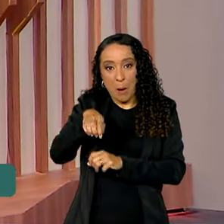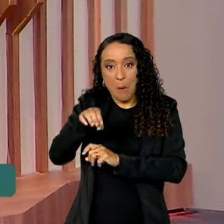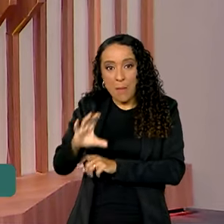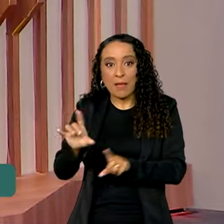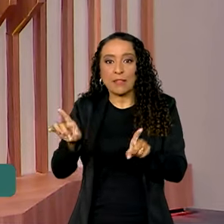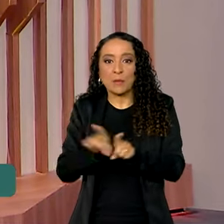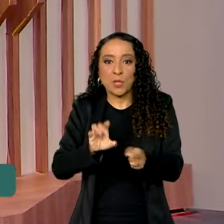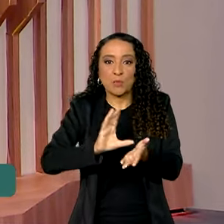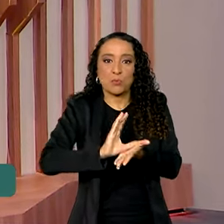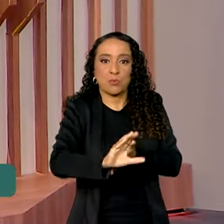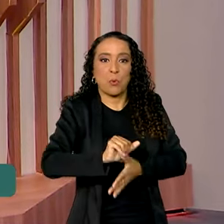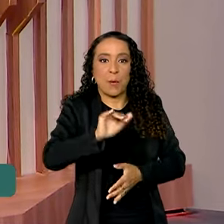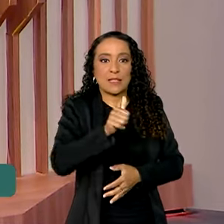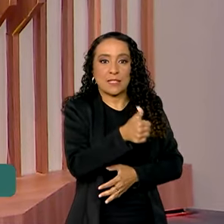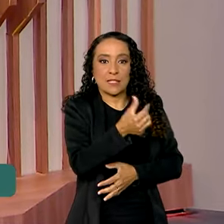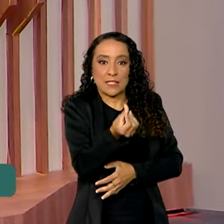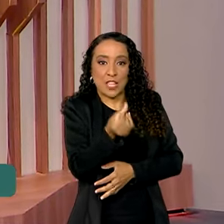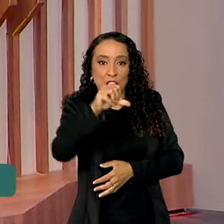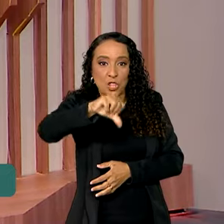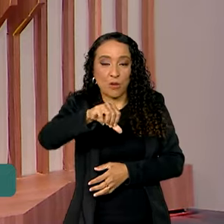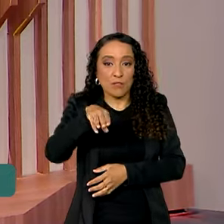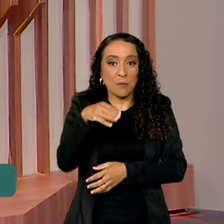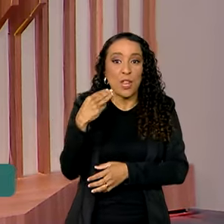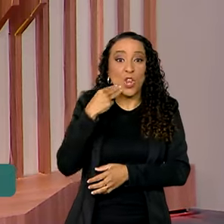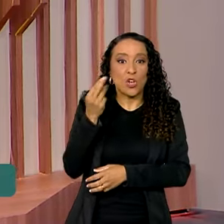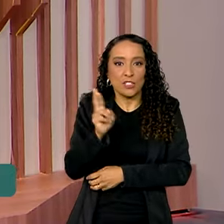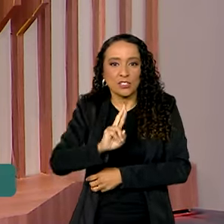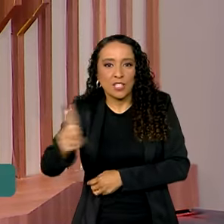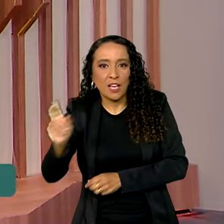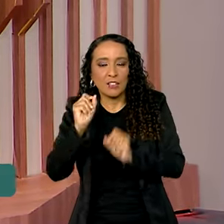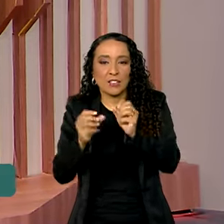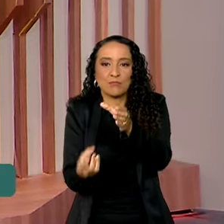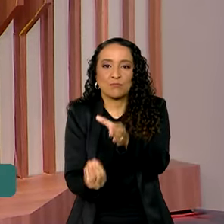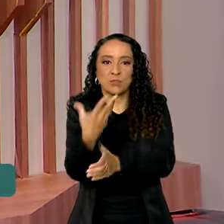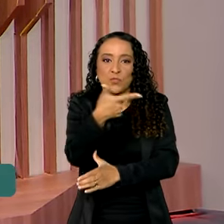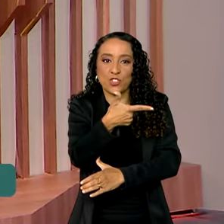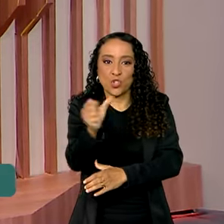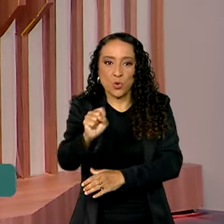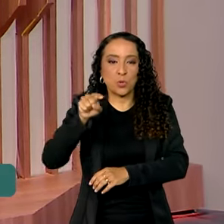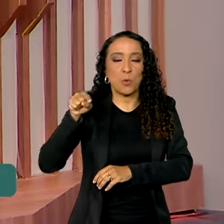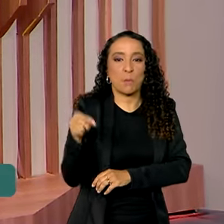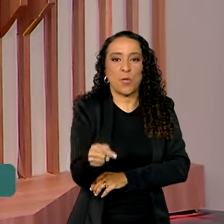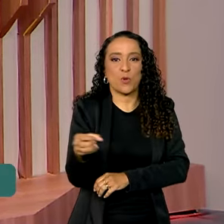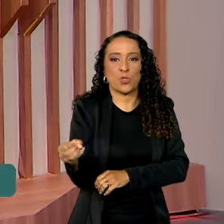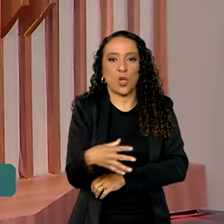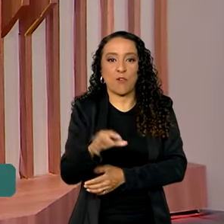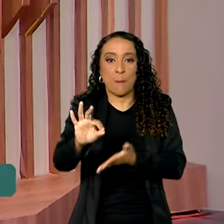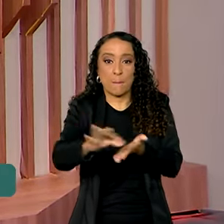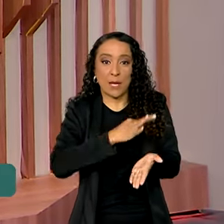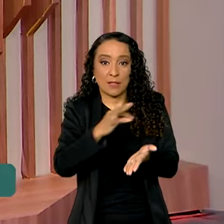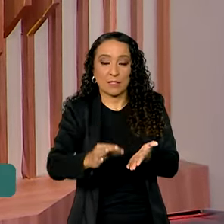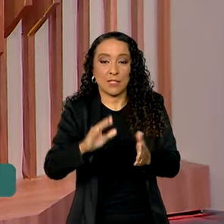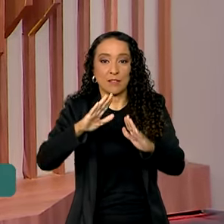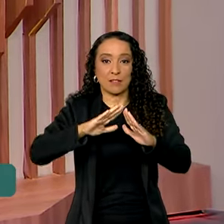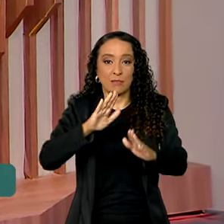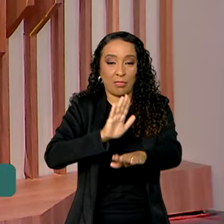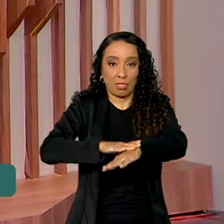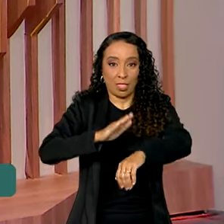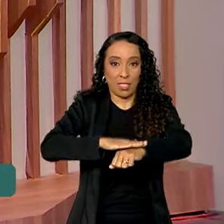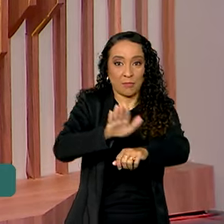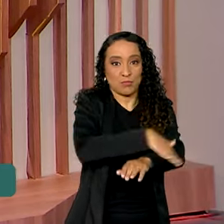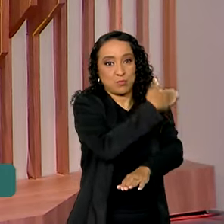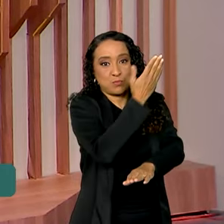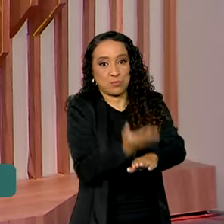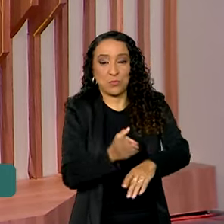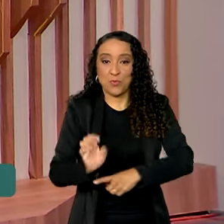também repassou mais de 169 milhões de reais para a criação de 28 mil novas matrículas em tempo integral